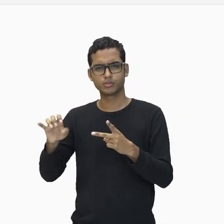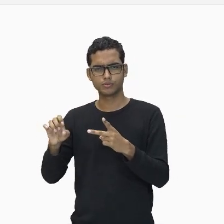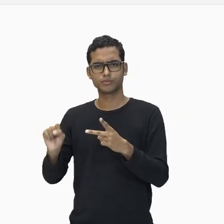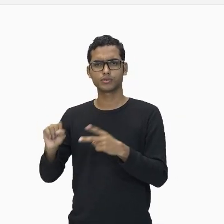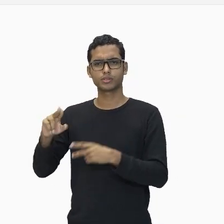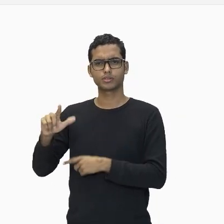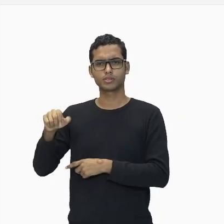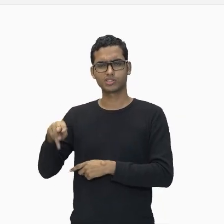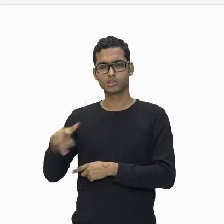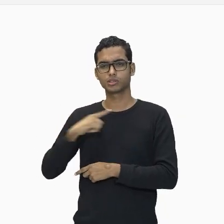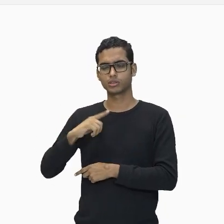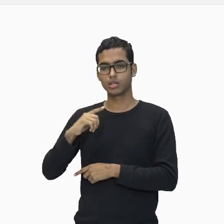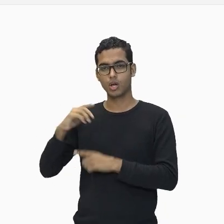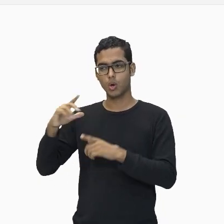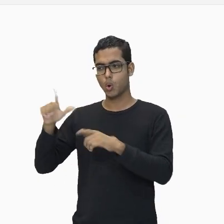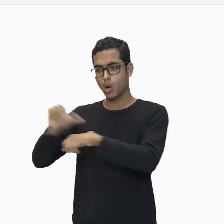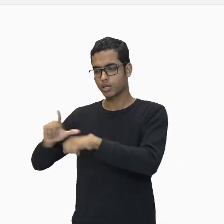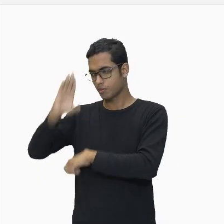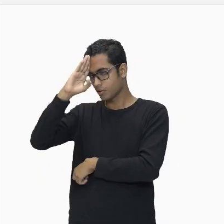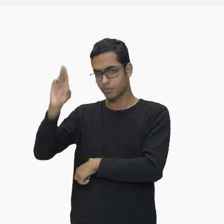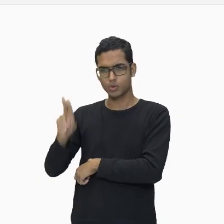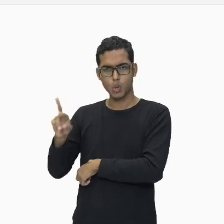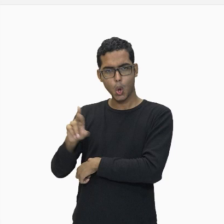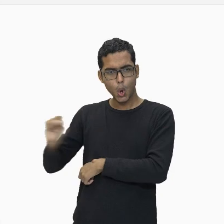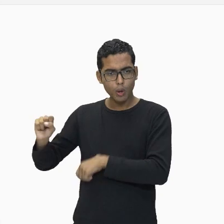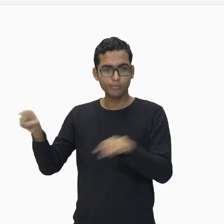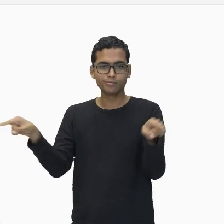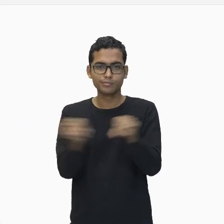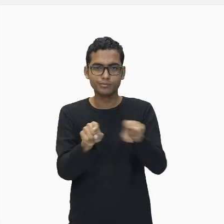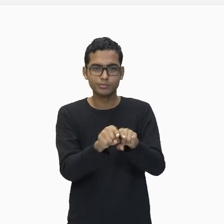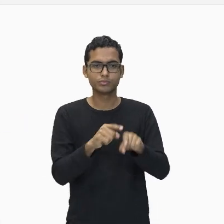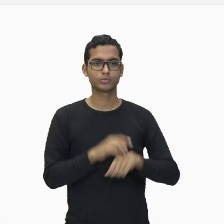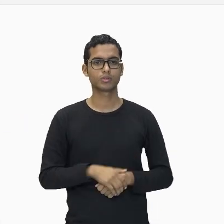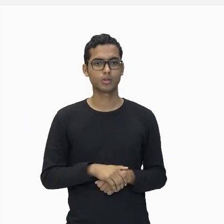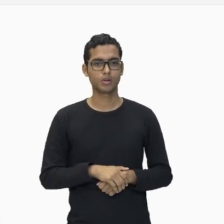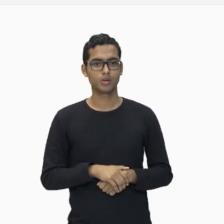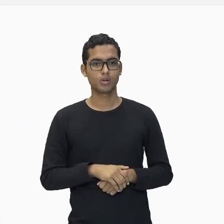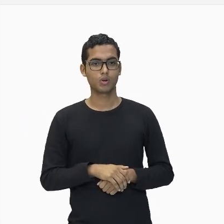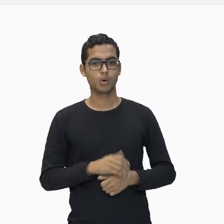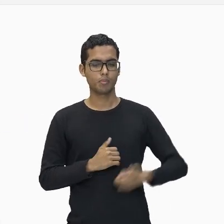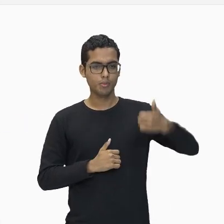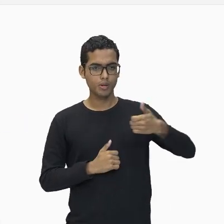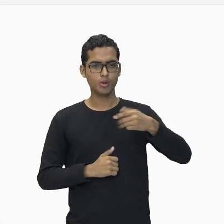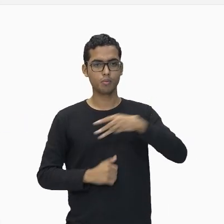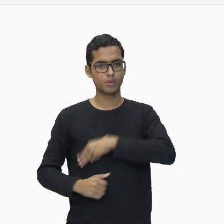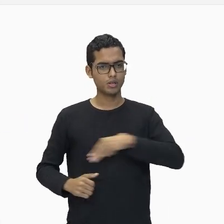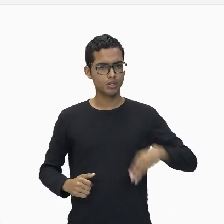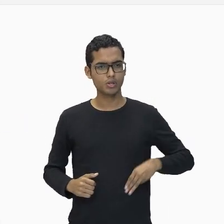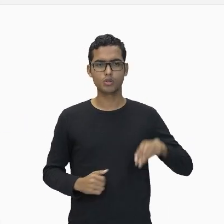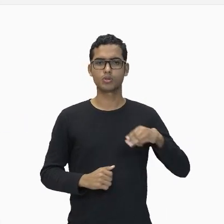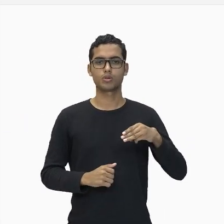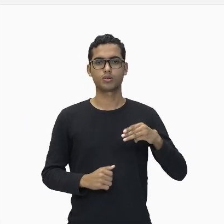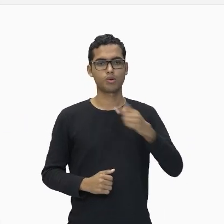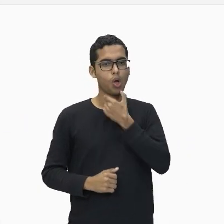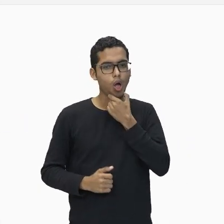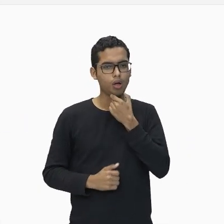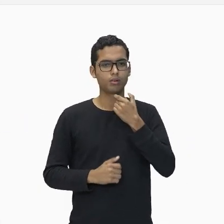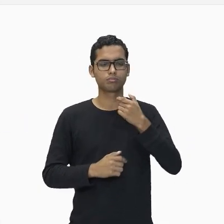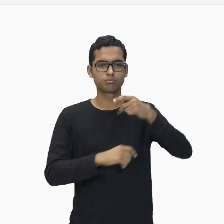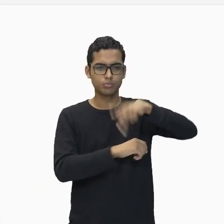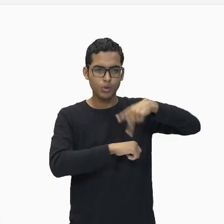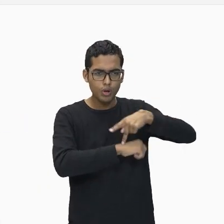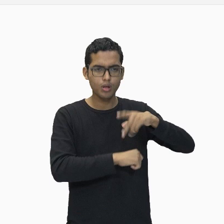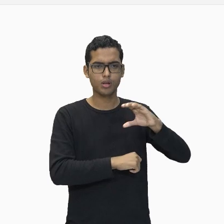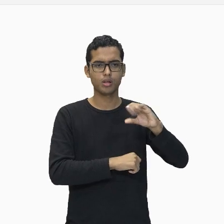máximo da União Soviética, Clement Attlee, que era primeiro-ministro inglês, Harry Truman, que era presidente dos Estados Unidos.